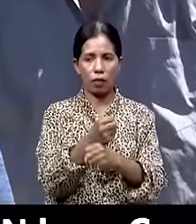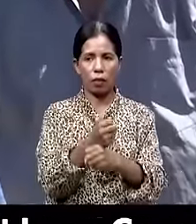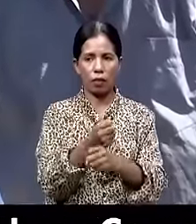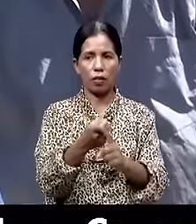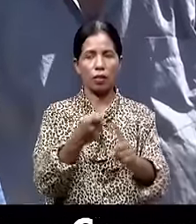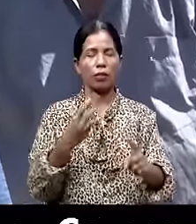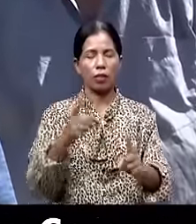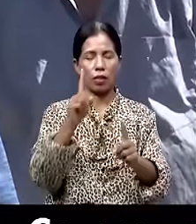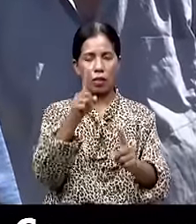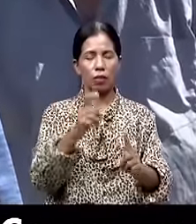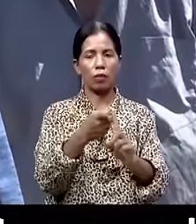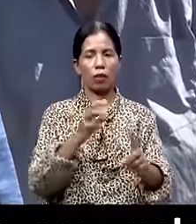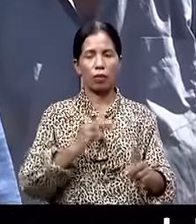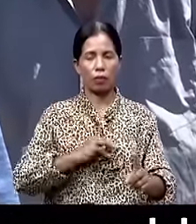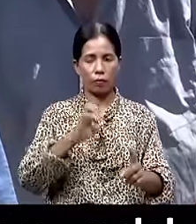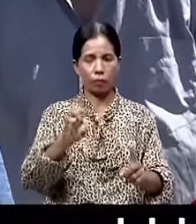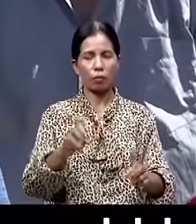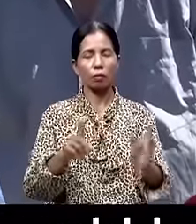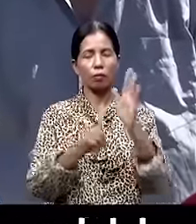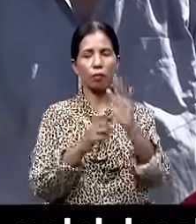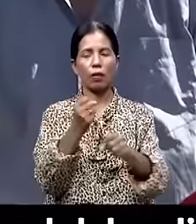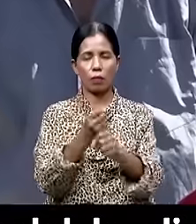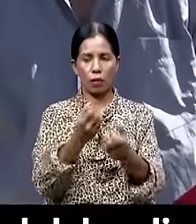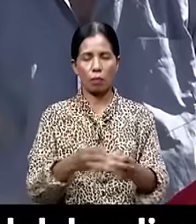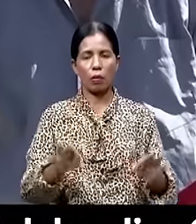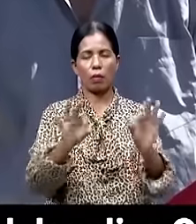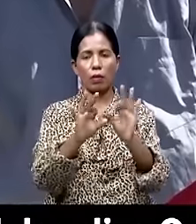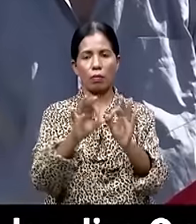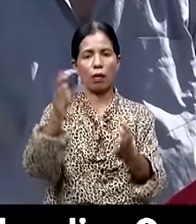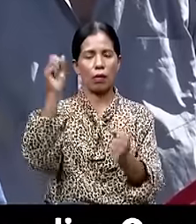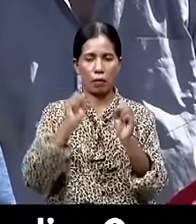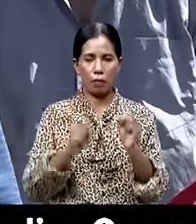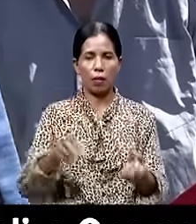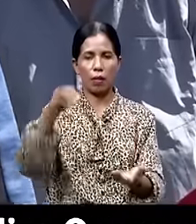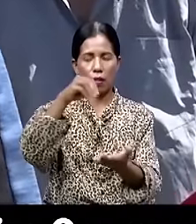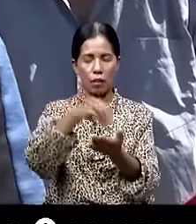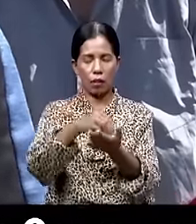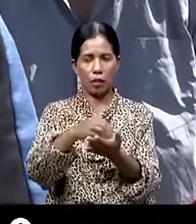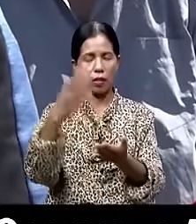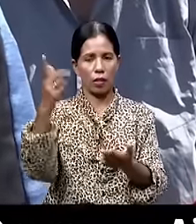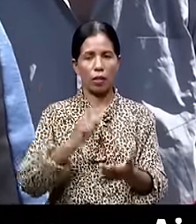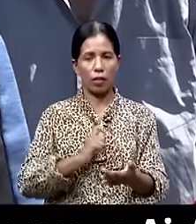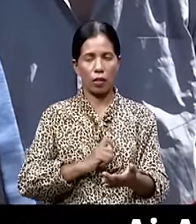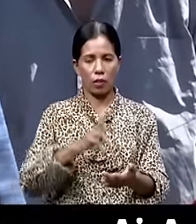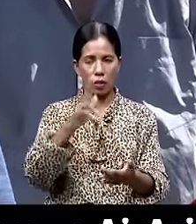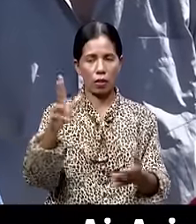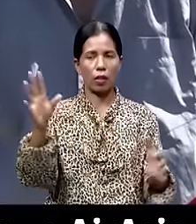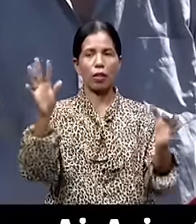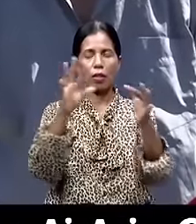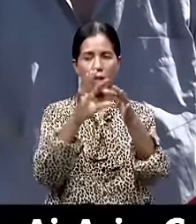Deus Mobici, né, saímos nessa fato que é importante, né, Bele Tau e a Praça Tacitolo, liga